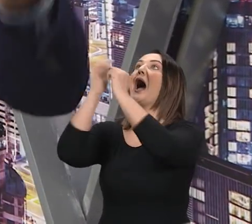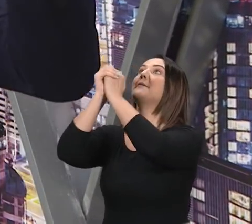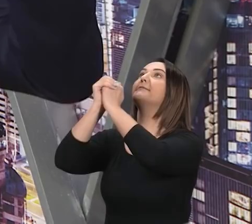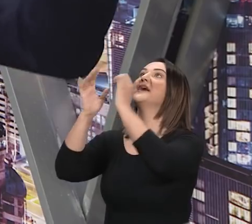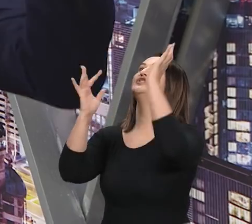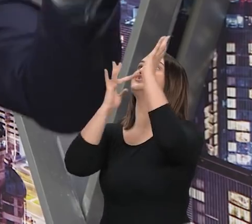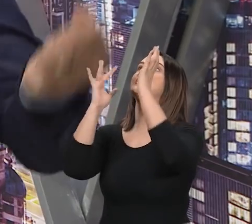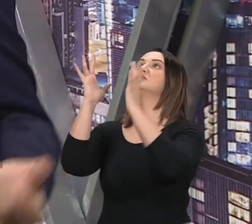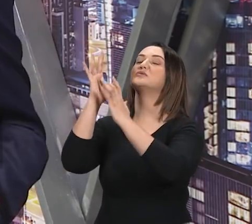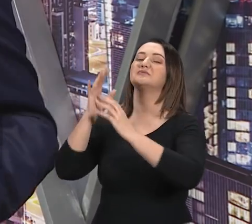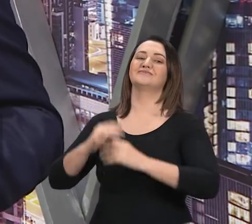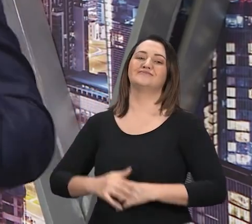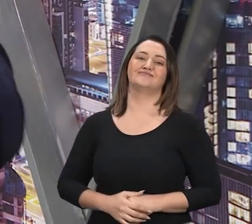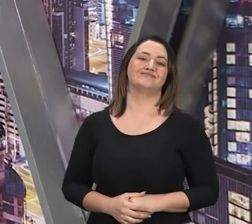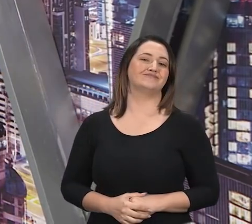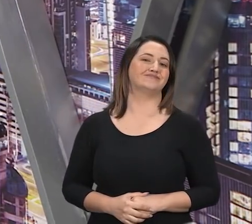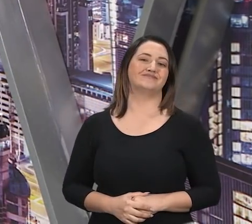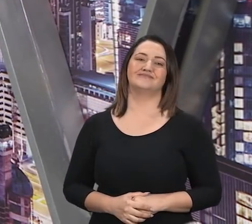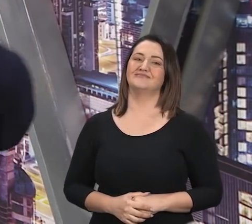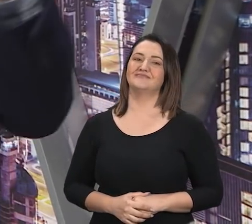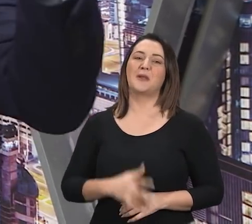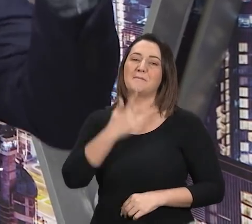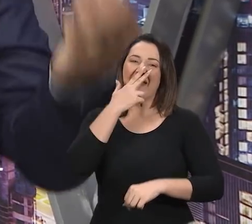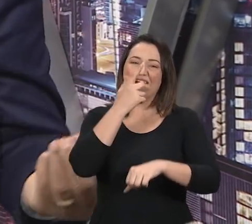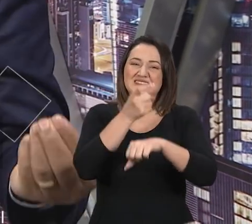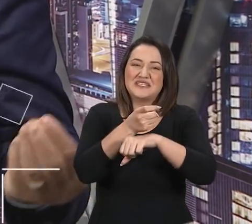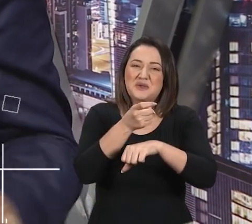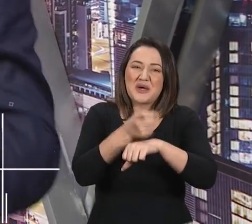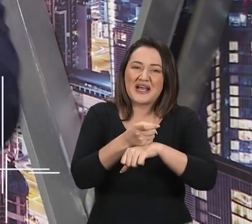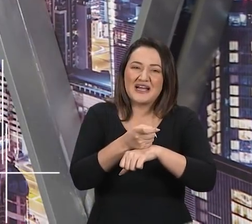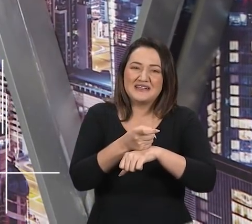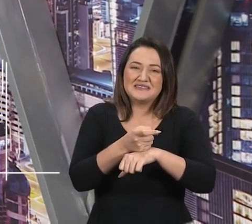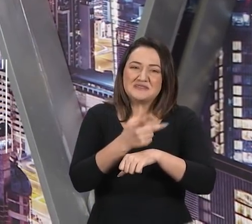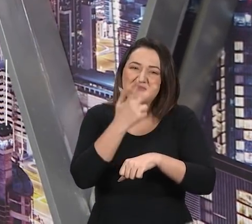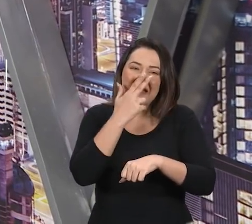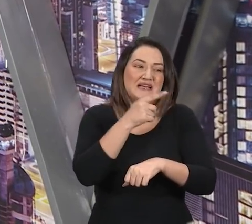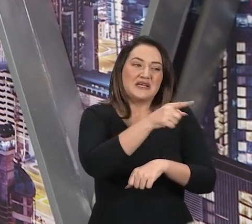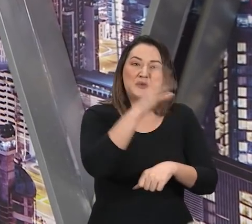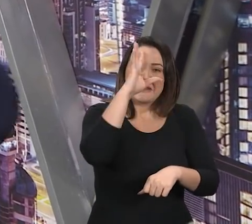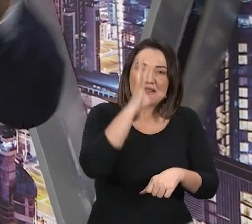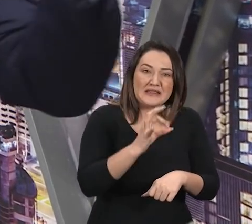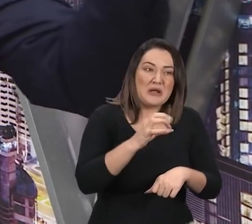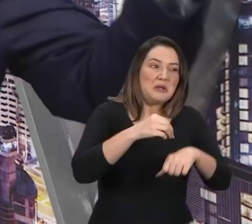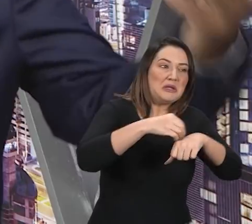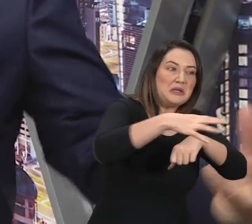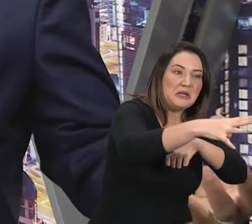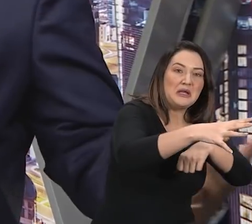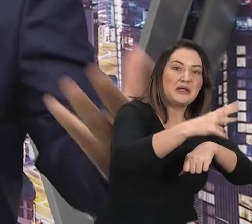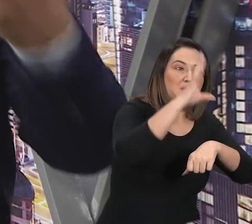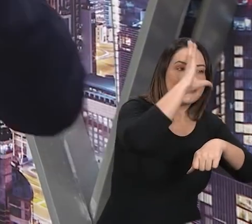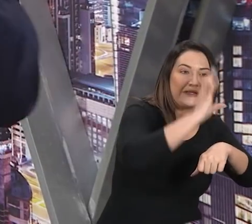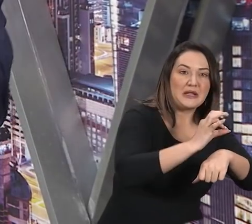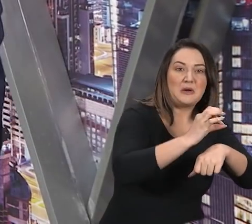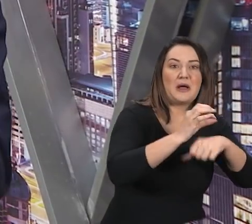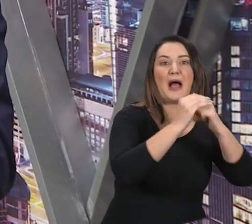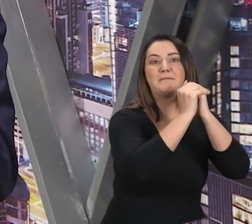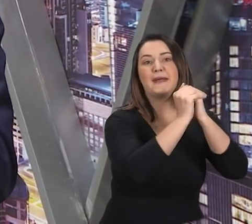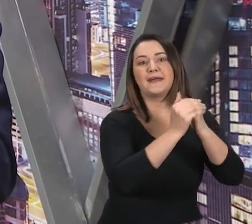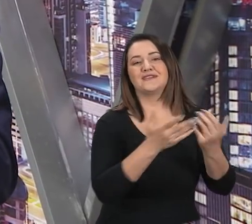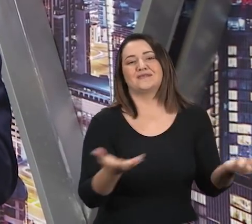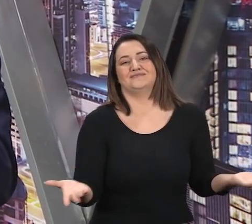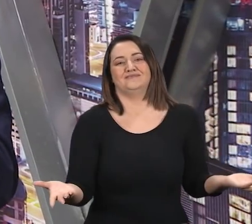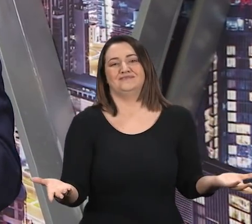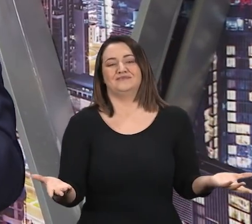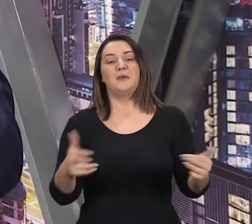falaram, amém, Jesus. Quer dizer, você vê que a ignorância de um é a ignorância do outro. A falta de entendimento de um é a falta de entendimento do